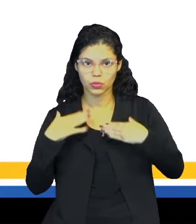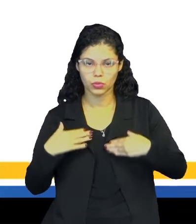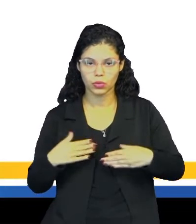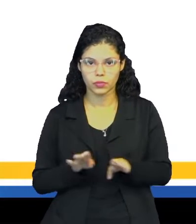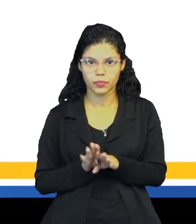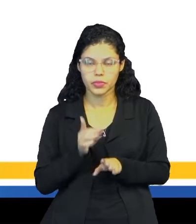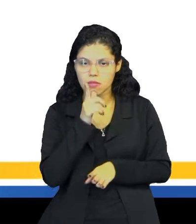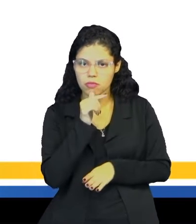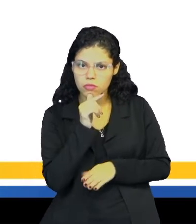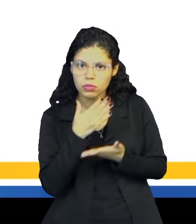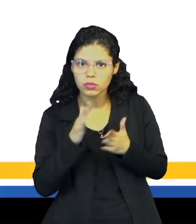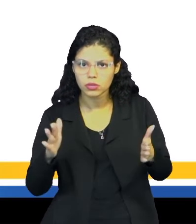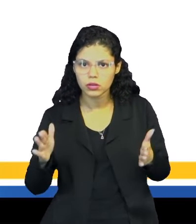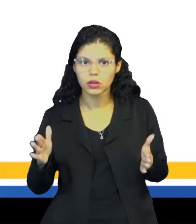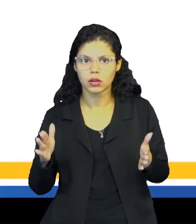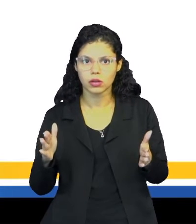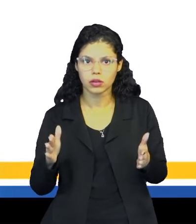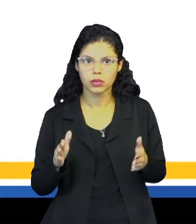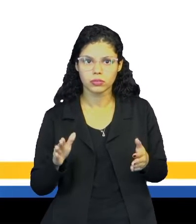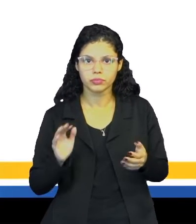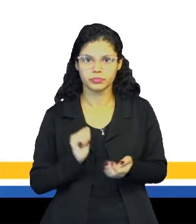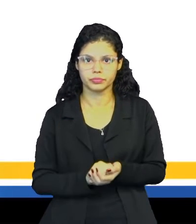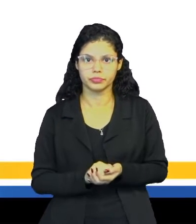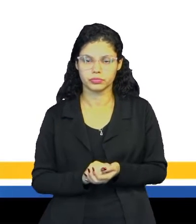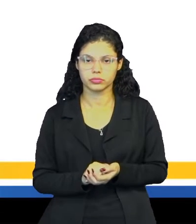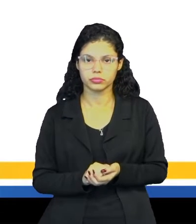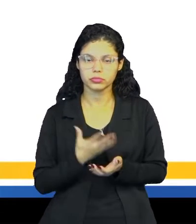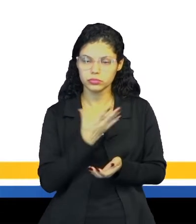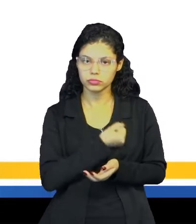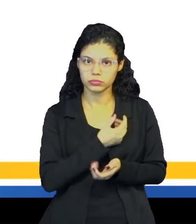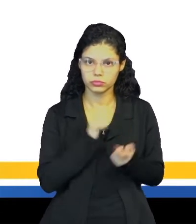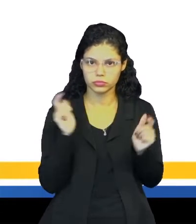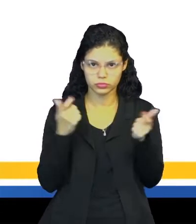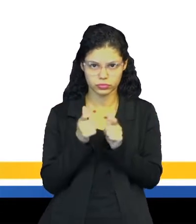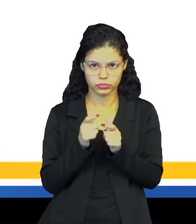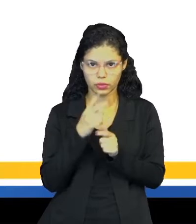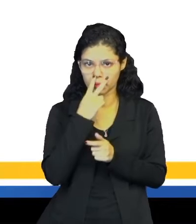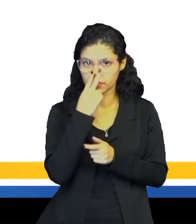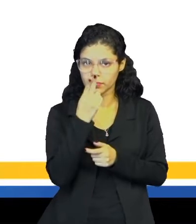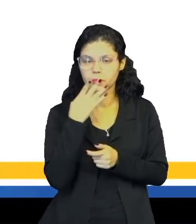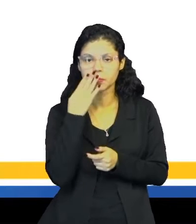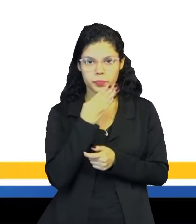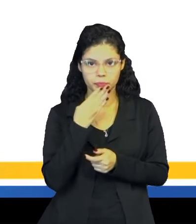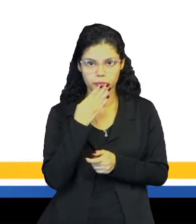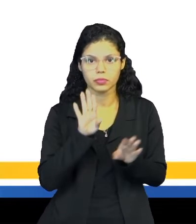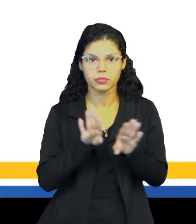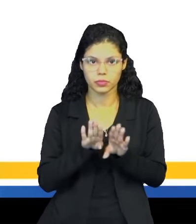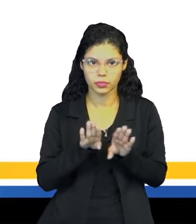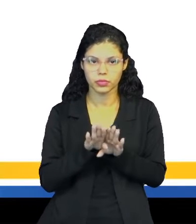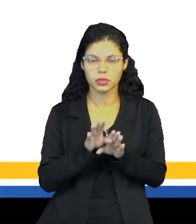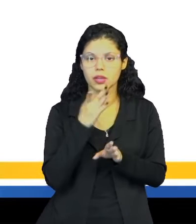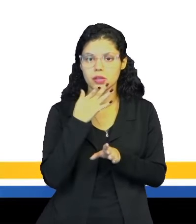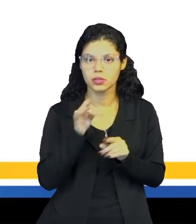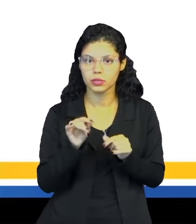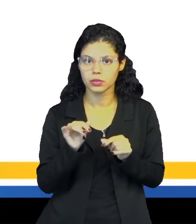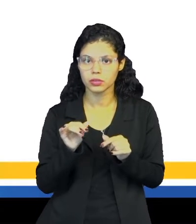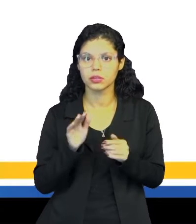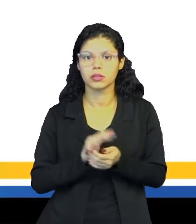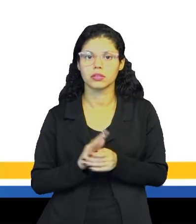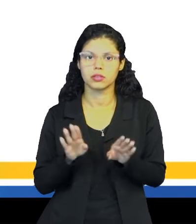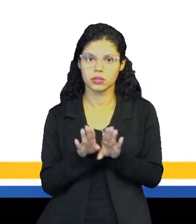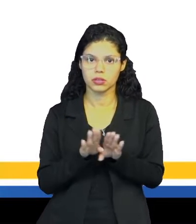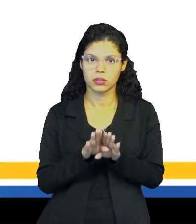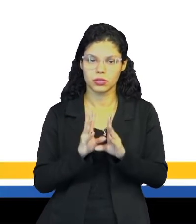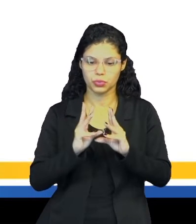locomovem na água através de batimentos de cílios, são numerosos e curtos e aparecem geralmente em água doce e salgada, e onde existe matéria